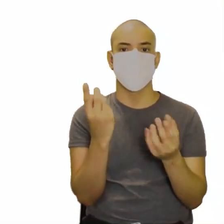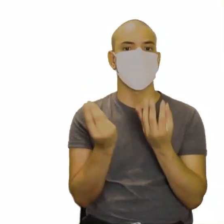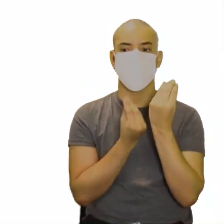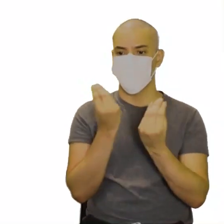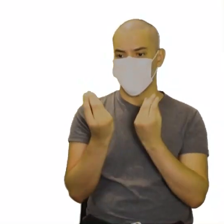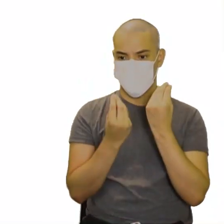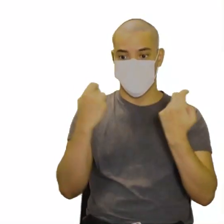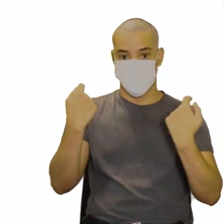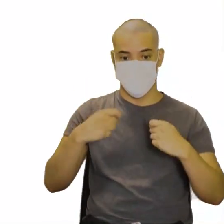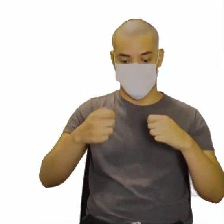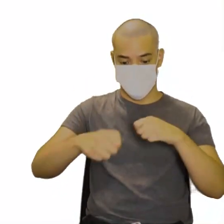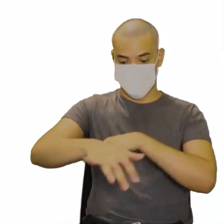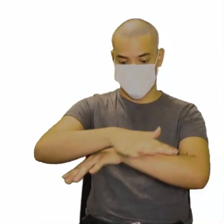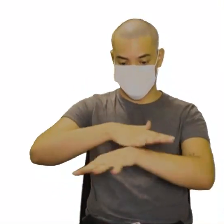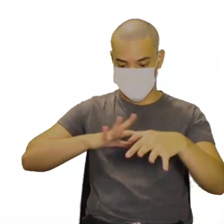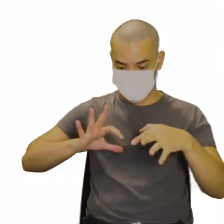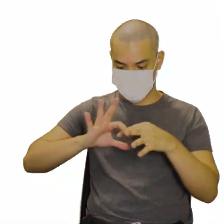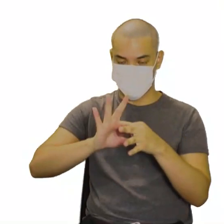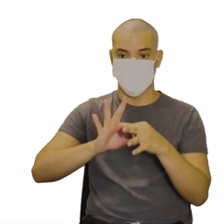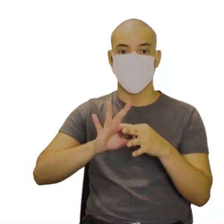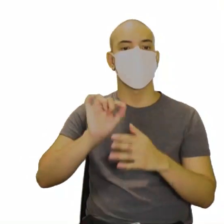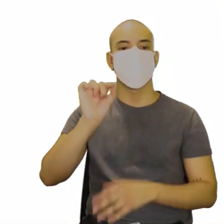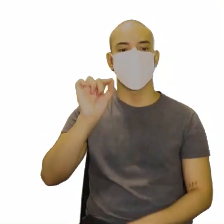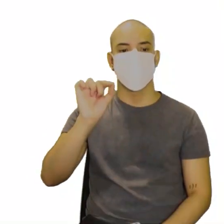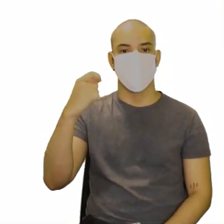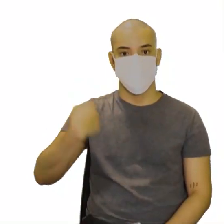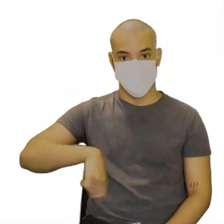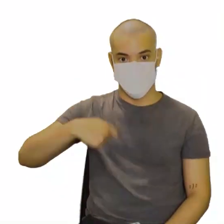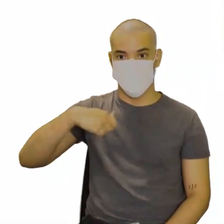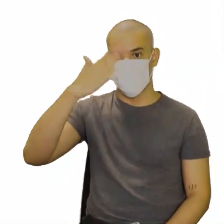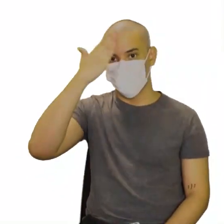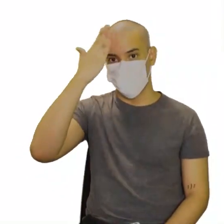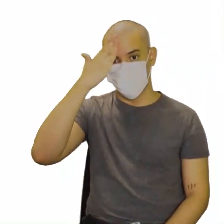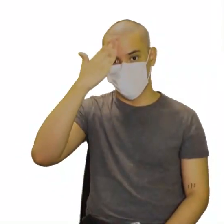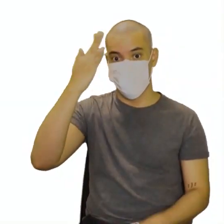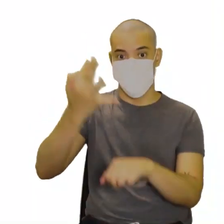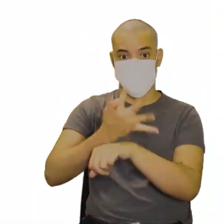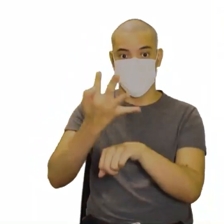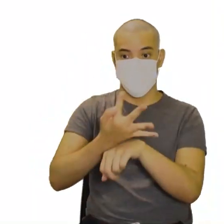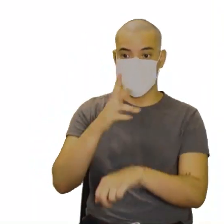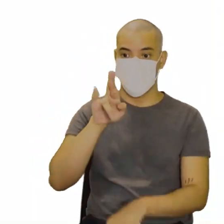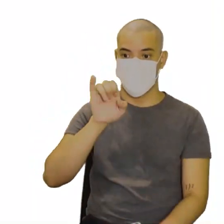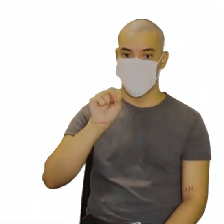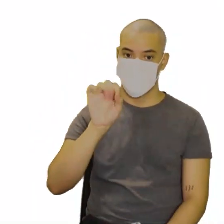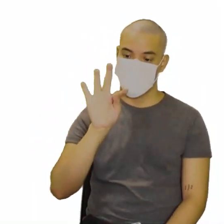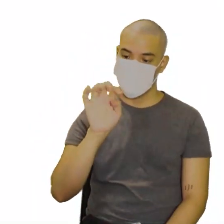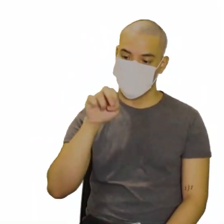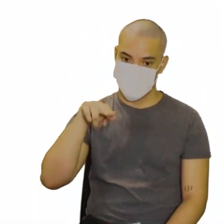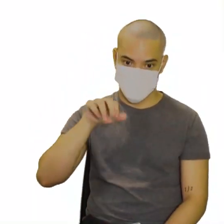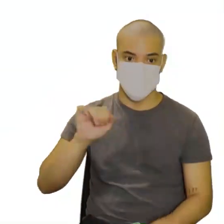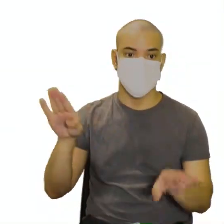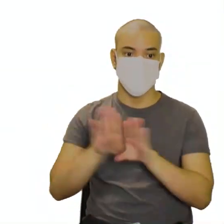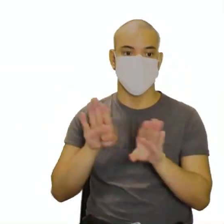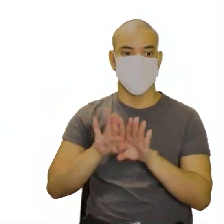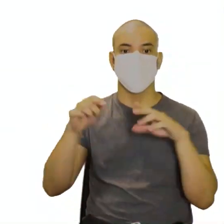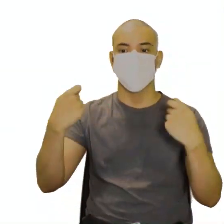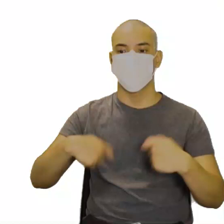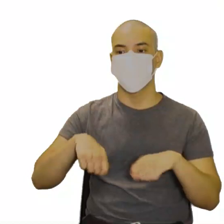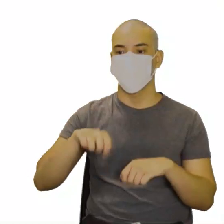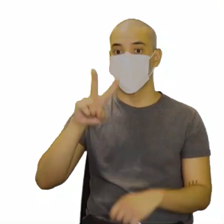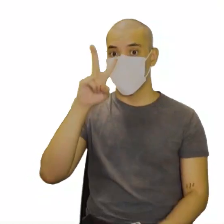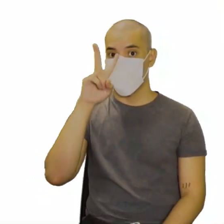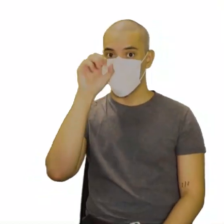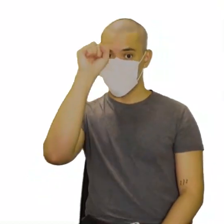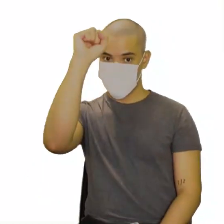circuito, eu preciso de quê? Eu preciso de uma resistência equivalente. Eu também preciso de uma